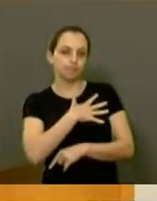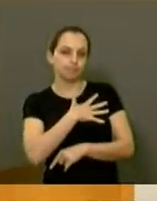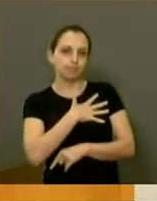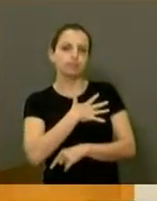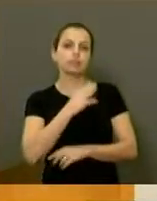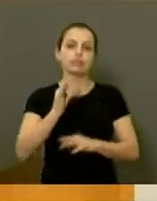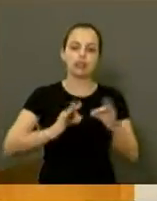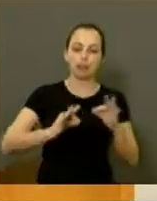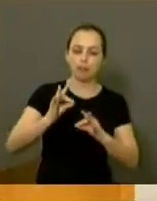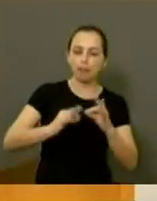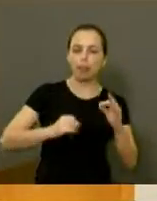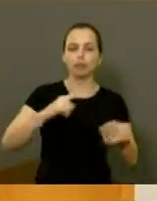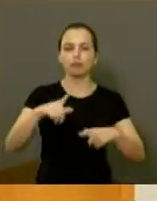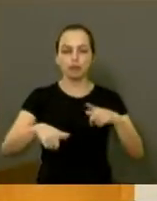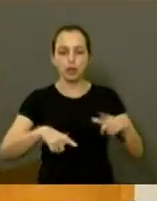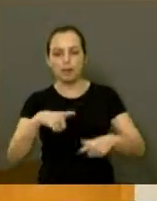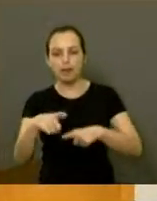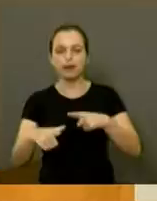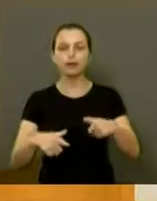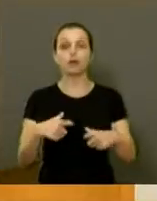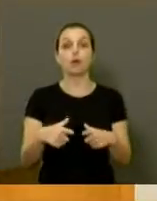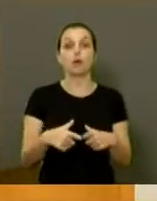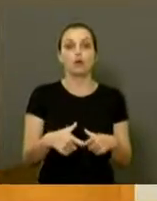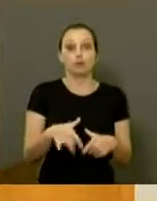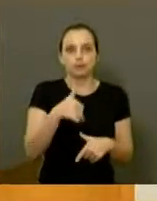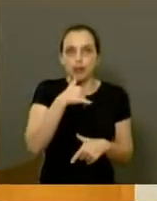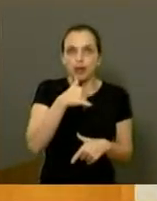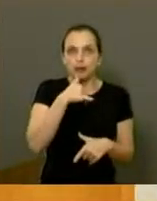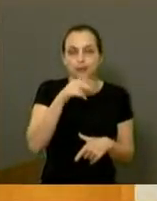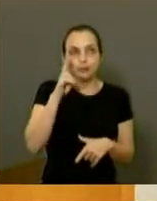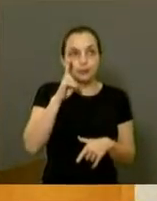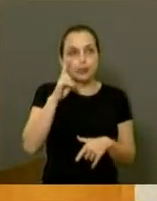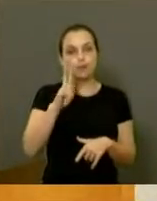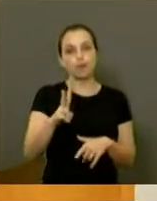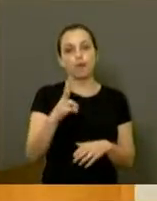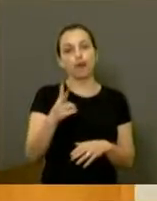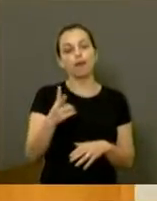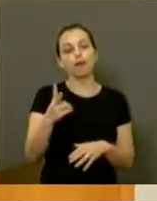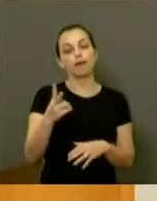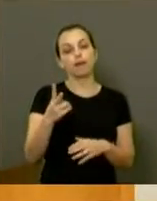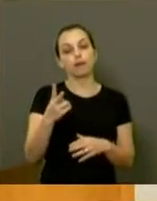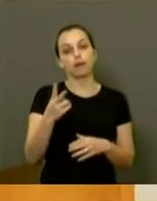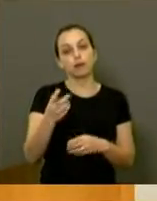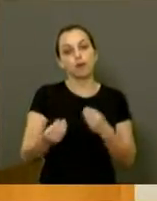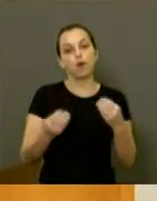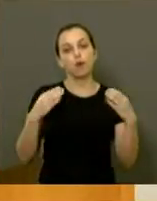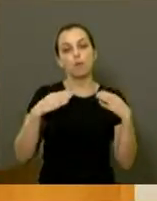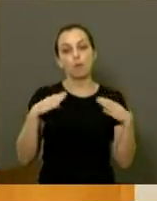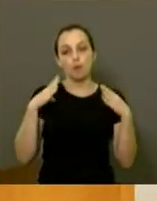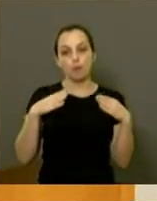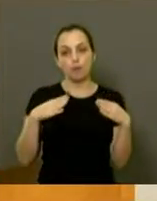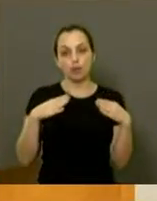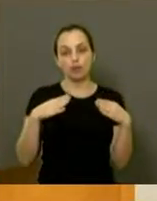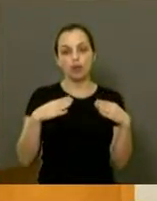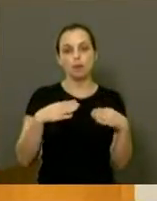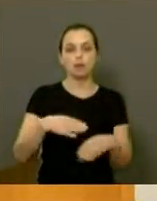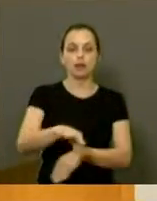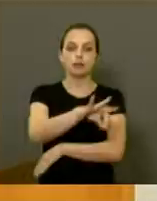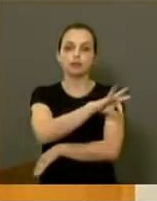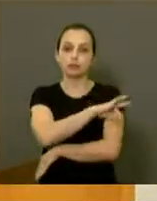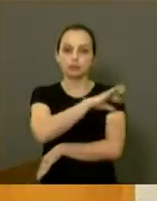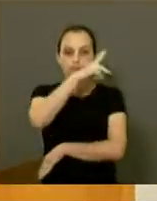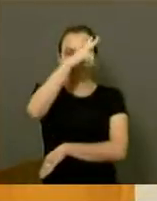o trabalho, que fez a blitz. Então, assim, é lamentável ver, né, como sempre, a postura da Prefeitura